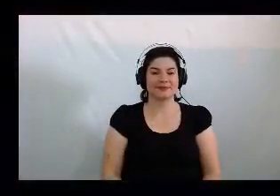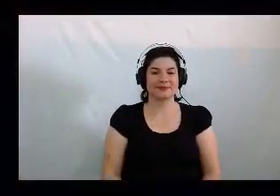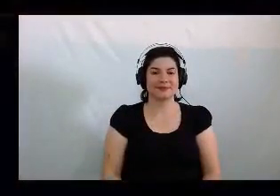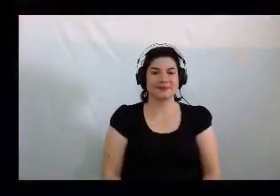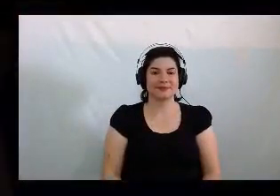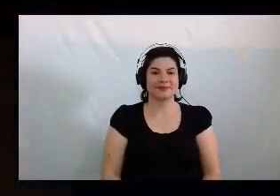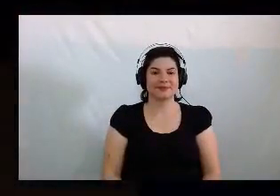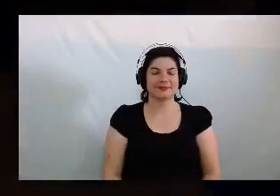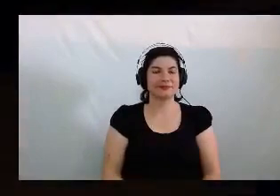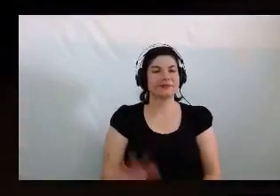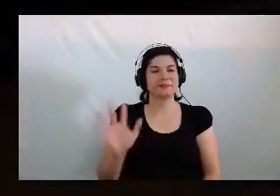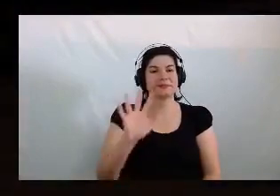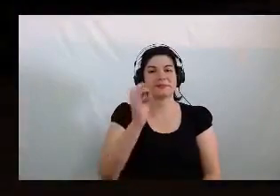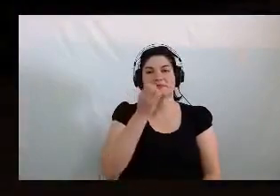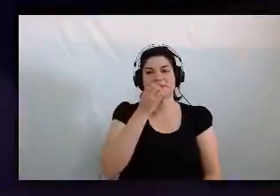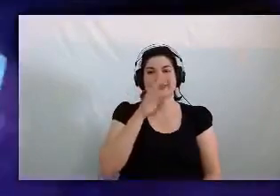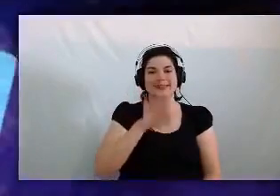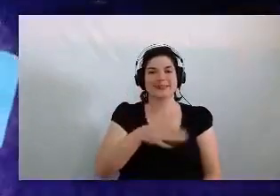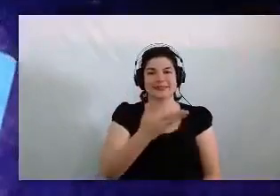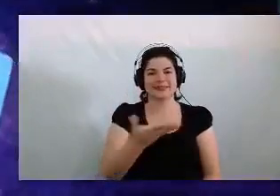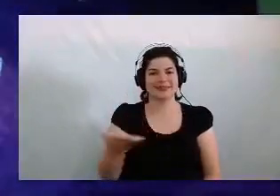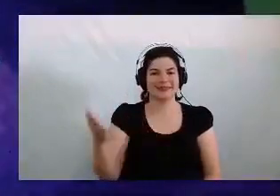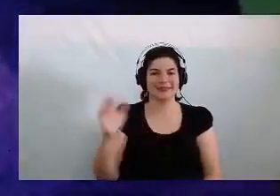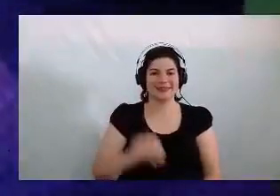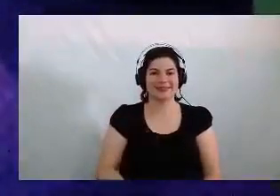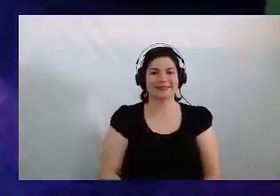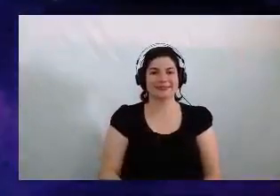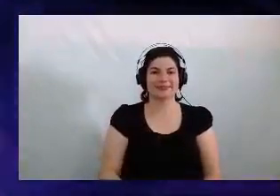Boa tarde, pessoal. Boa tarde.